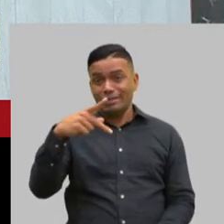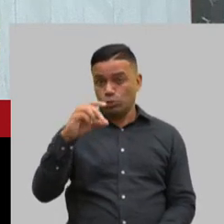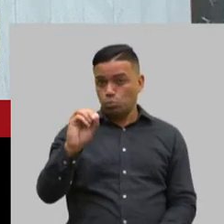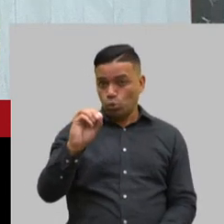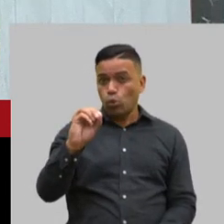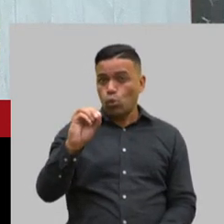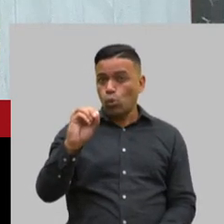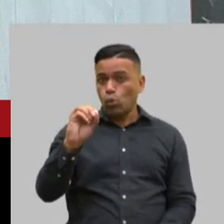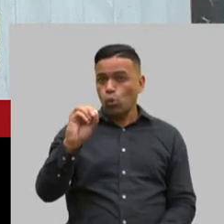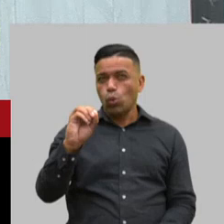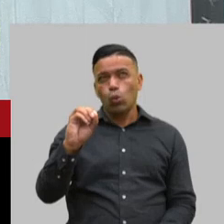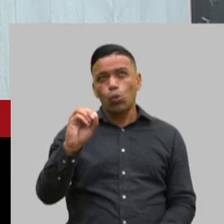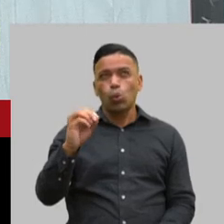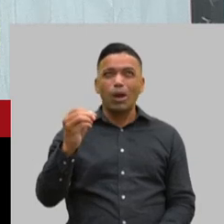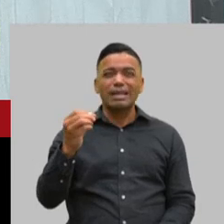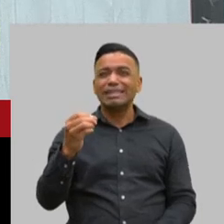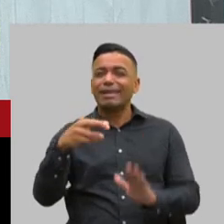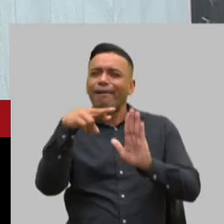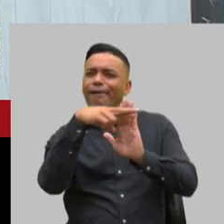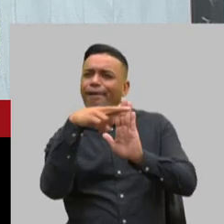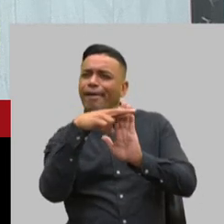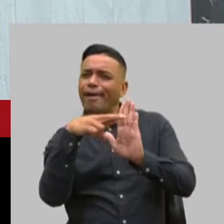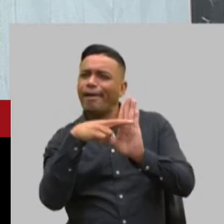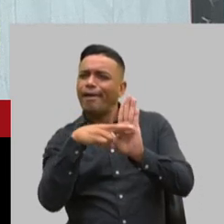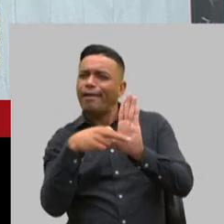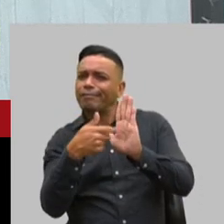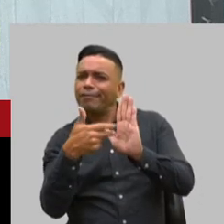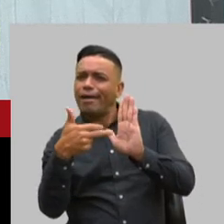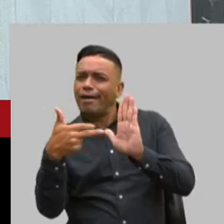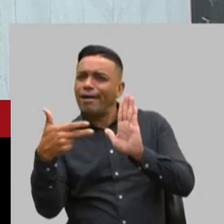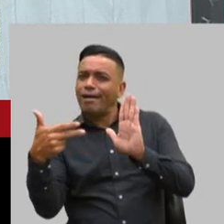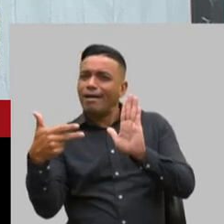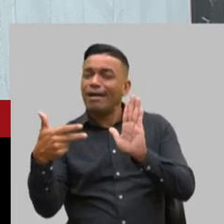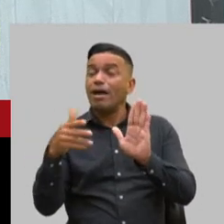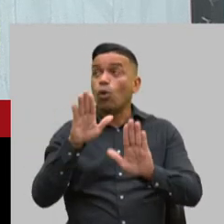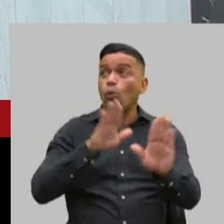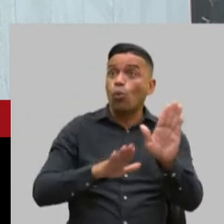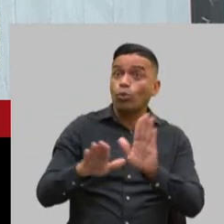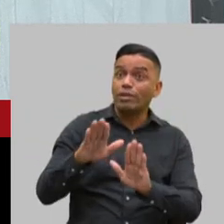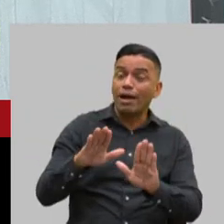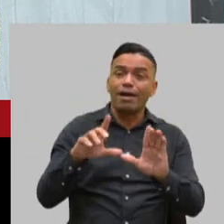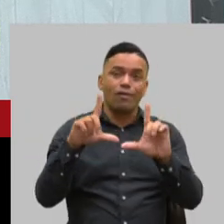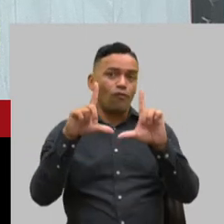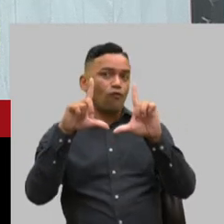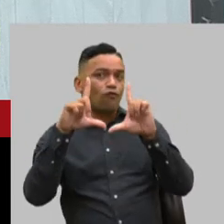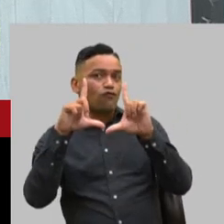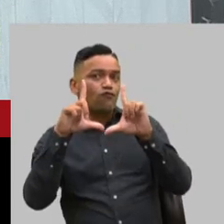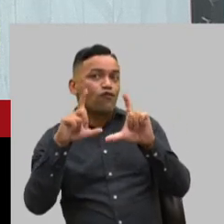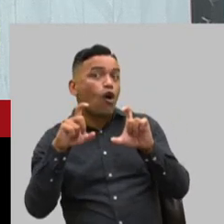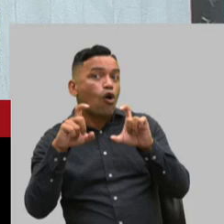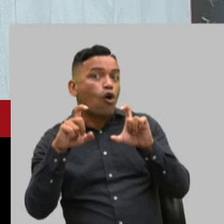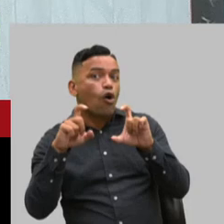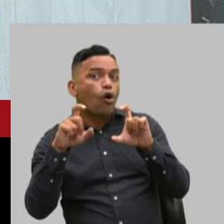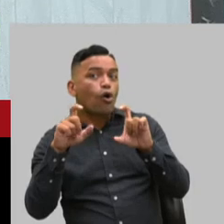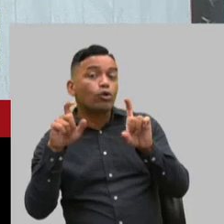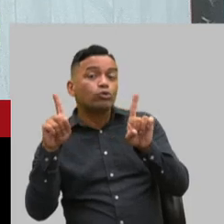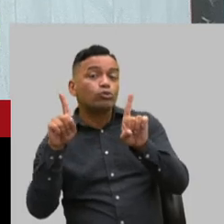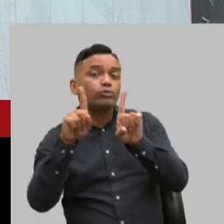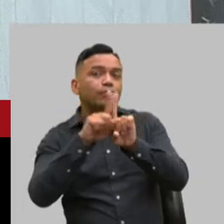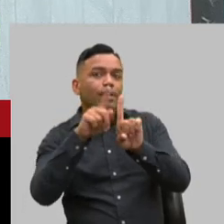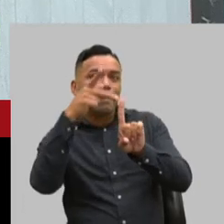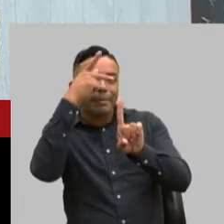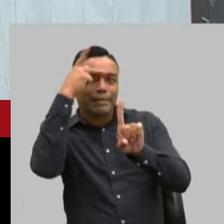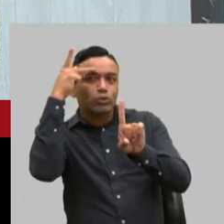a gente fica cheio de protocolo, né? Cuidado, você vai tirar foto ali com quem, ainda mais quando é nesse